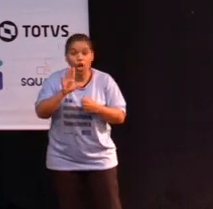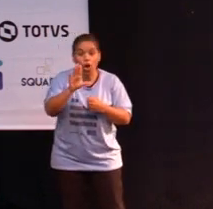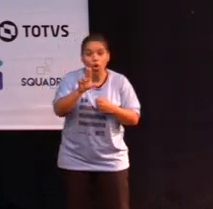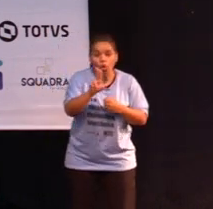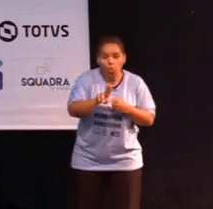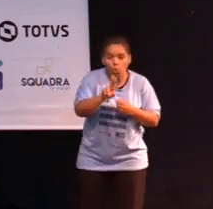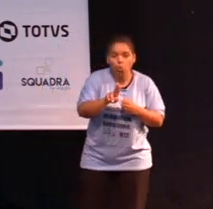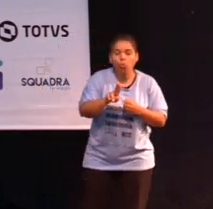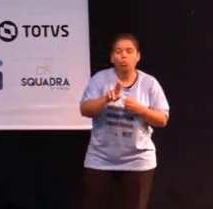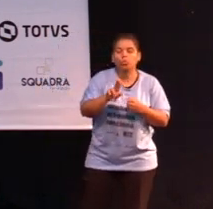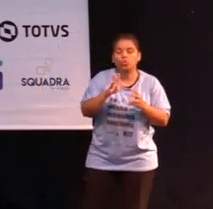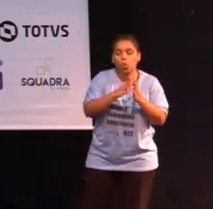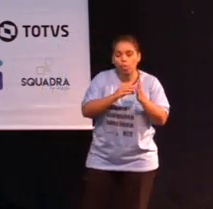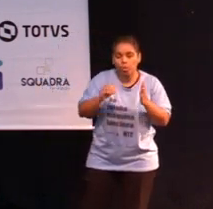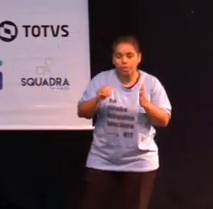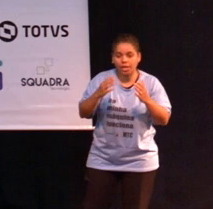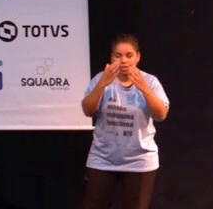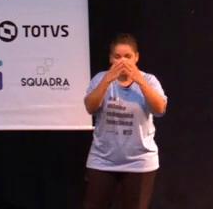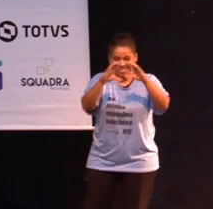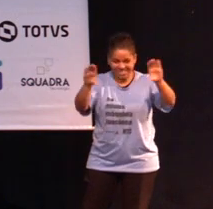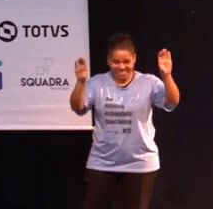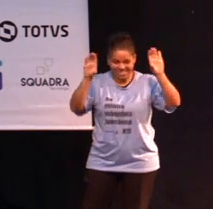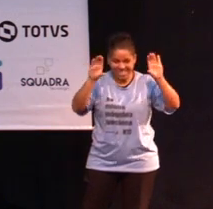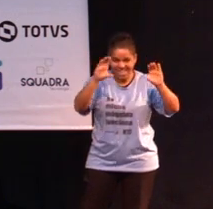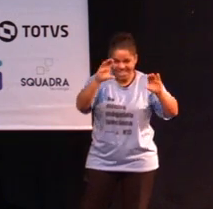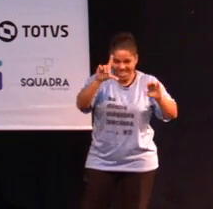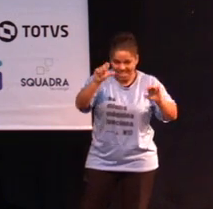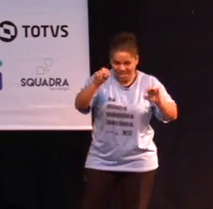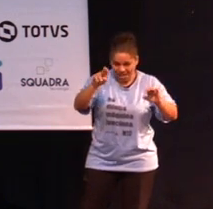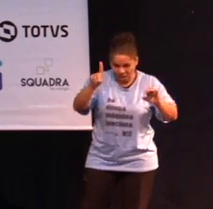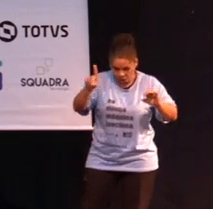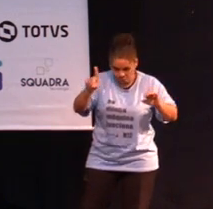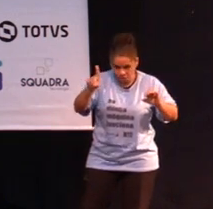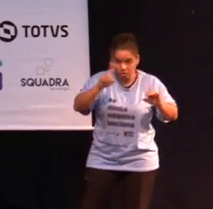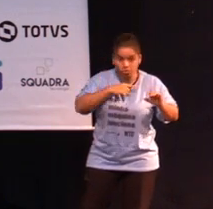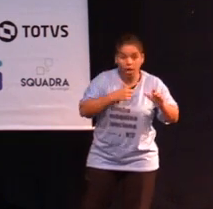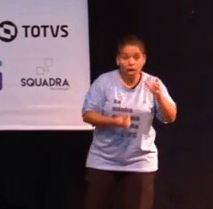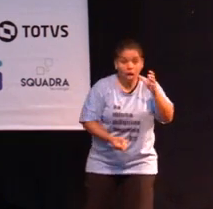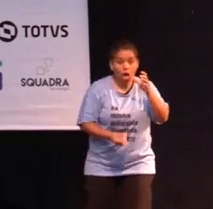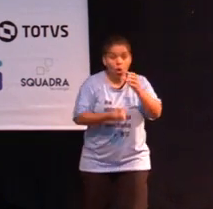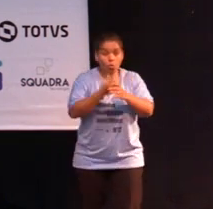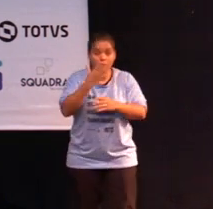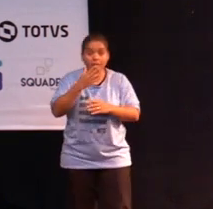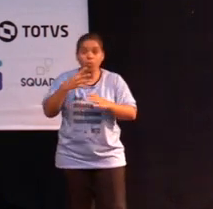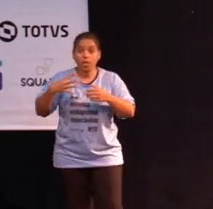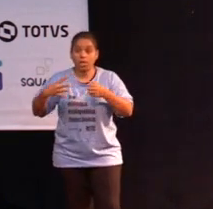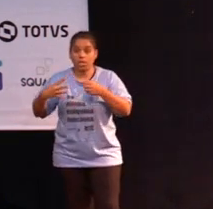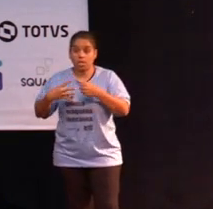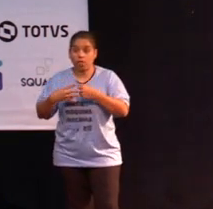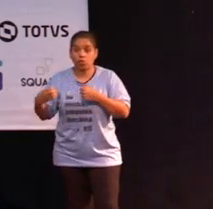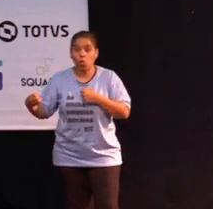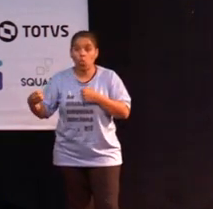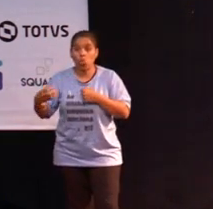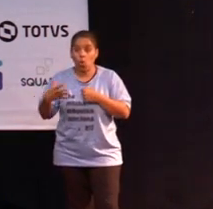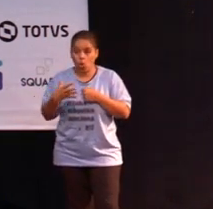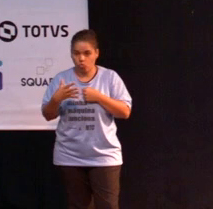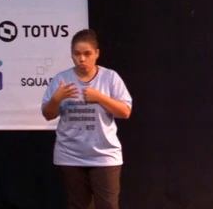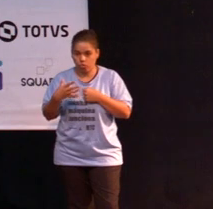eu faço eu no meu próprio processo de paz belini eu crio um servidor novo zerado